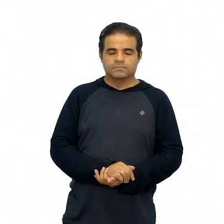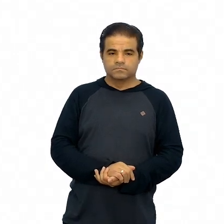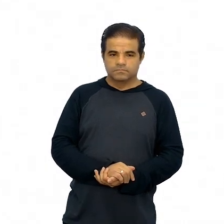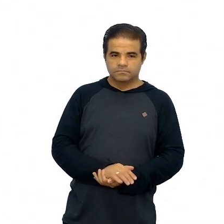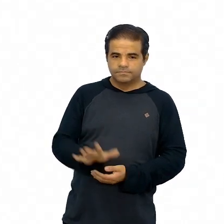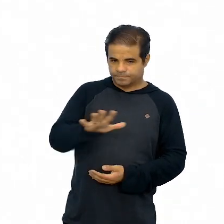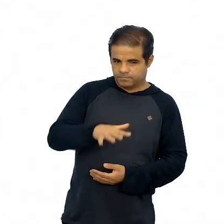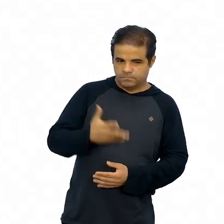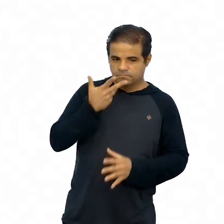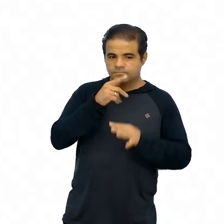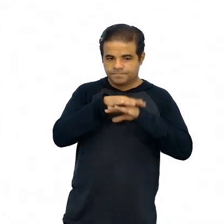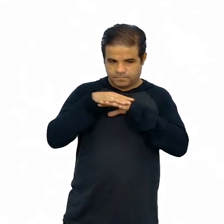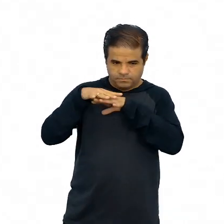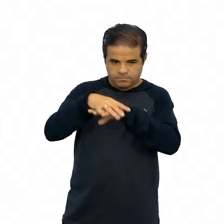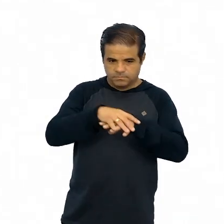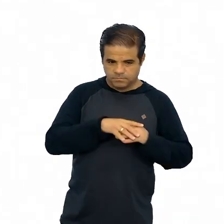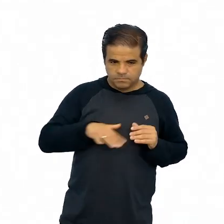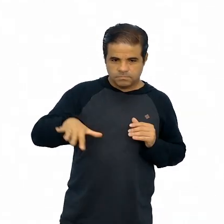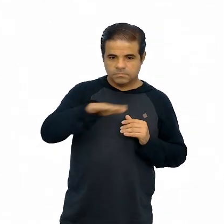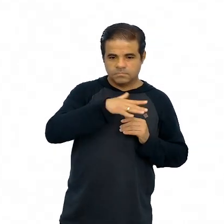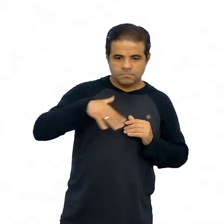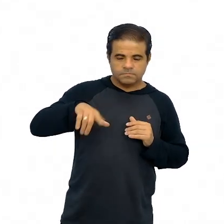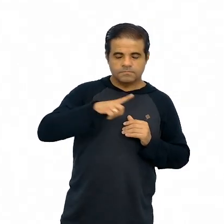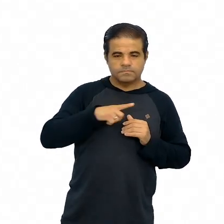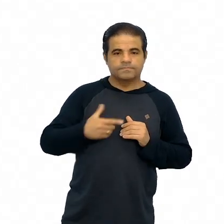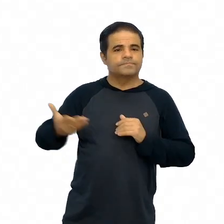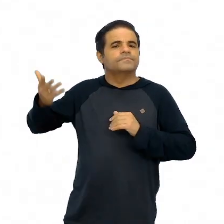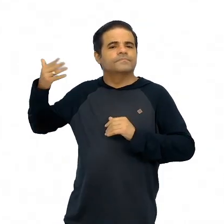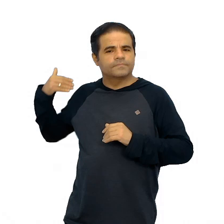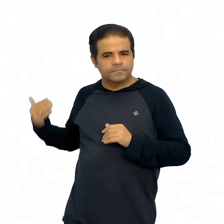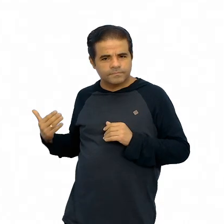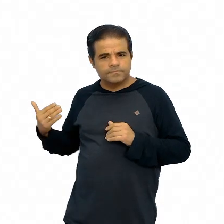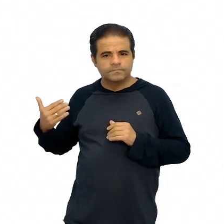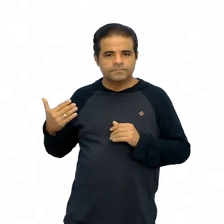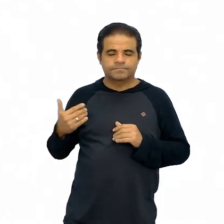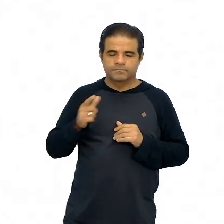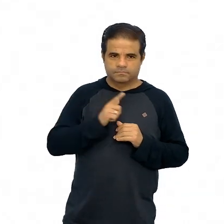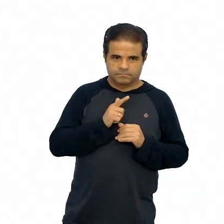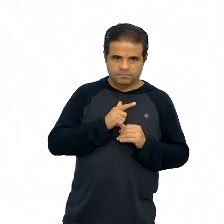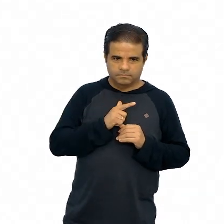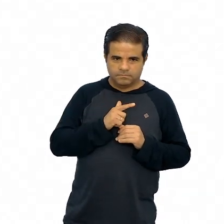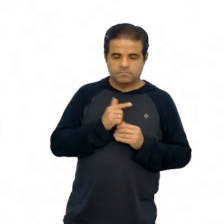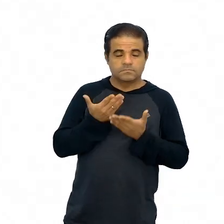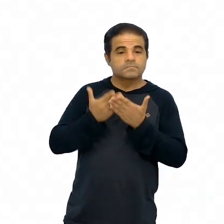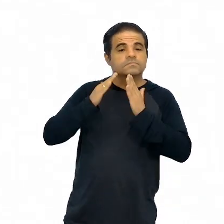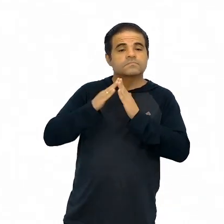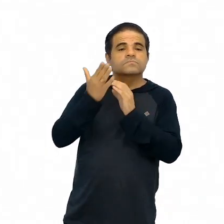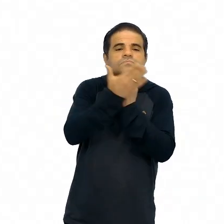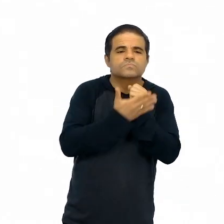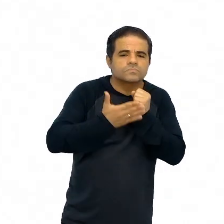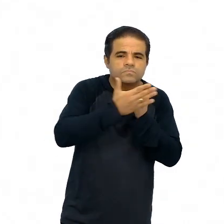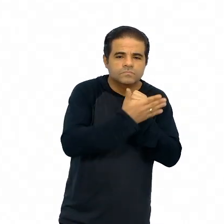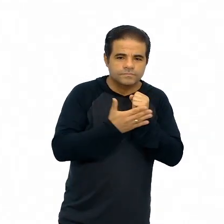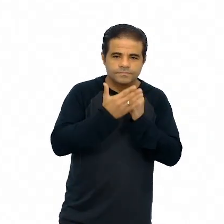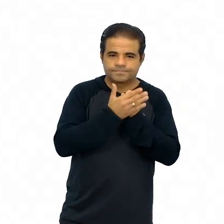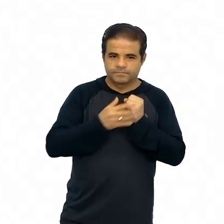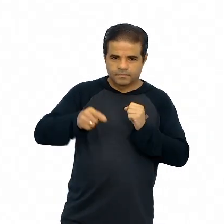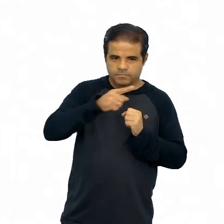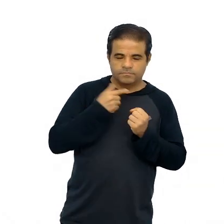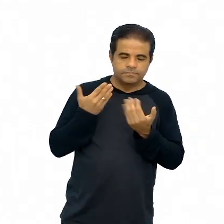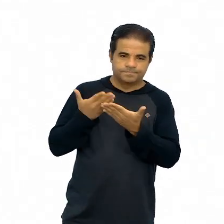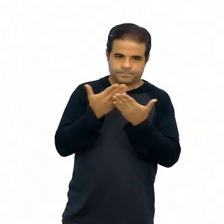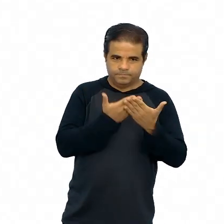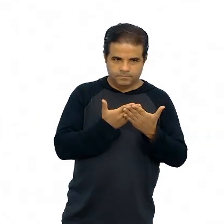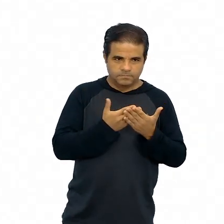aquela matemática que a gente tem lá na escola básica, que é o que os nossos